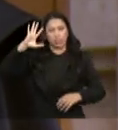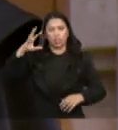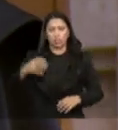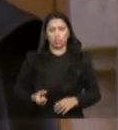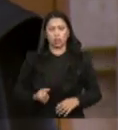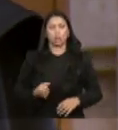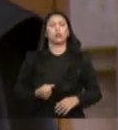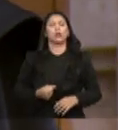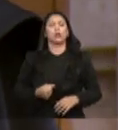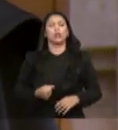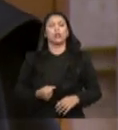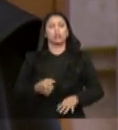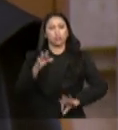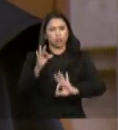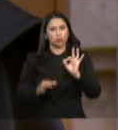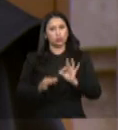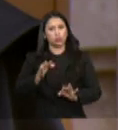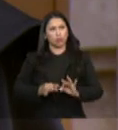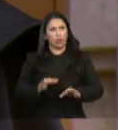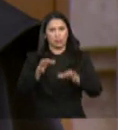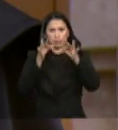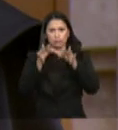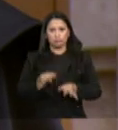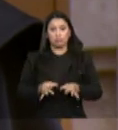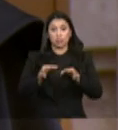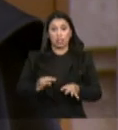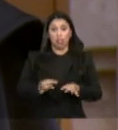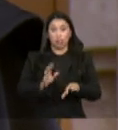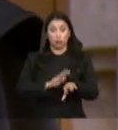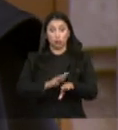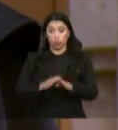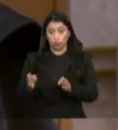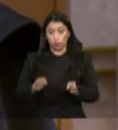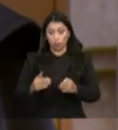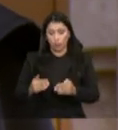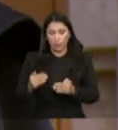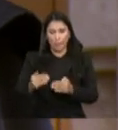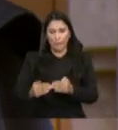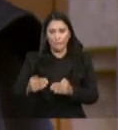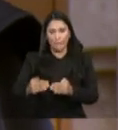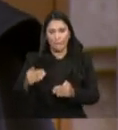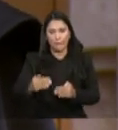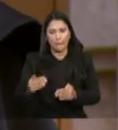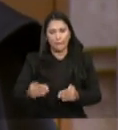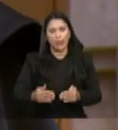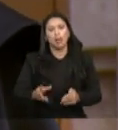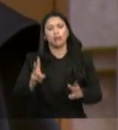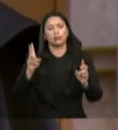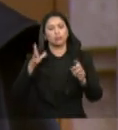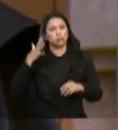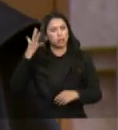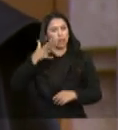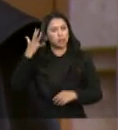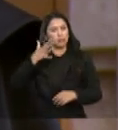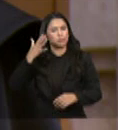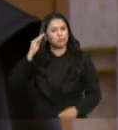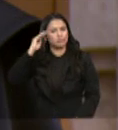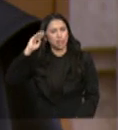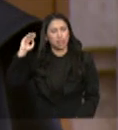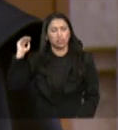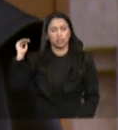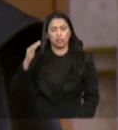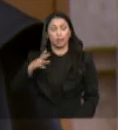pronunciamentos continuariam a ser nos momentos subsequentes um dos principais assuntos de seus pronunciamentos parlamentares